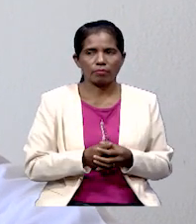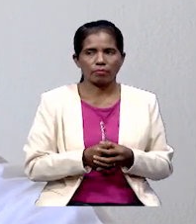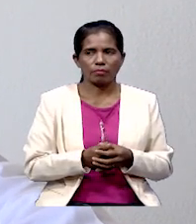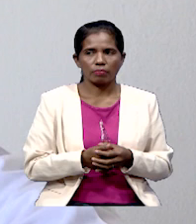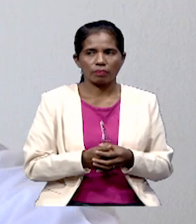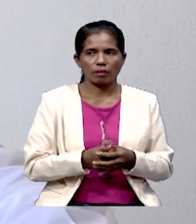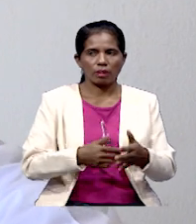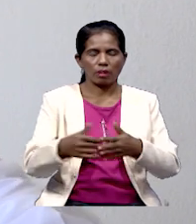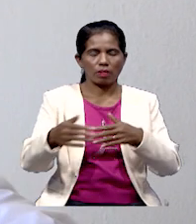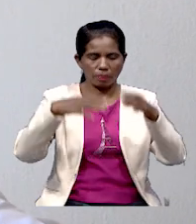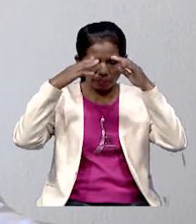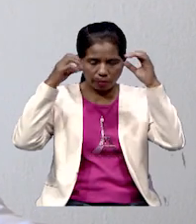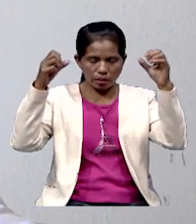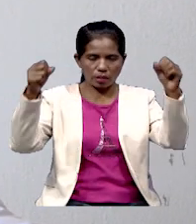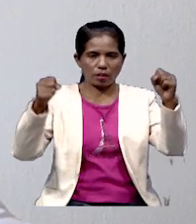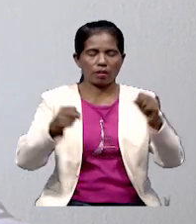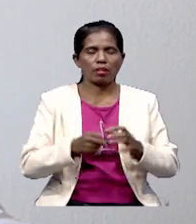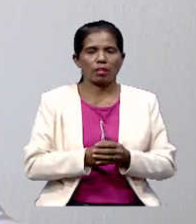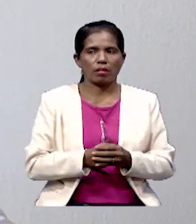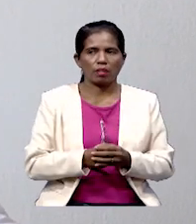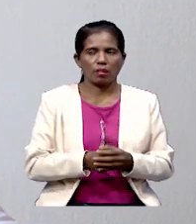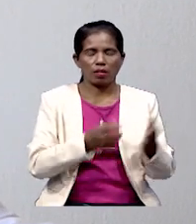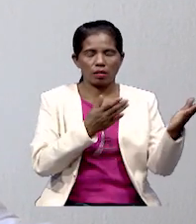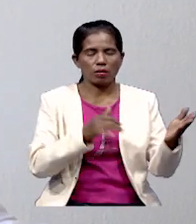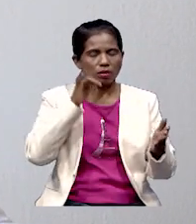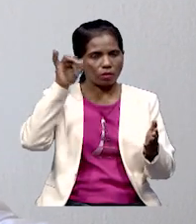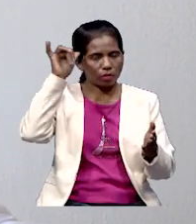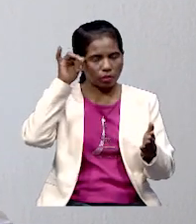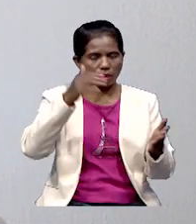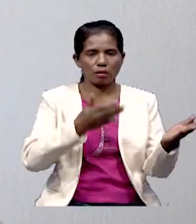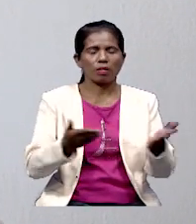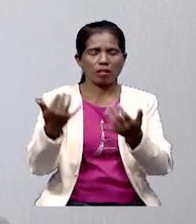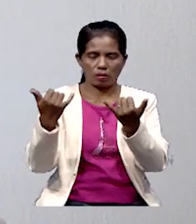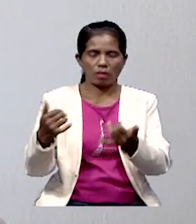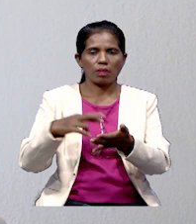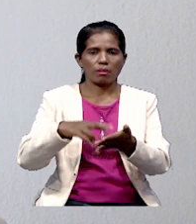Da Laruma, Presidente da República, Haruka Orsek, ou ainda lhe promulga.